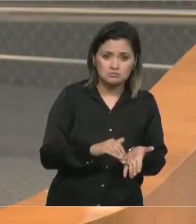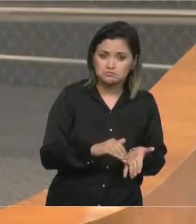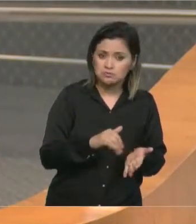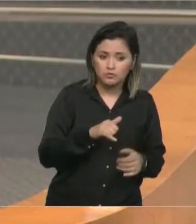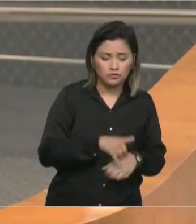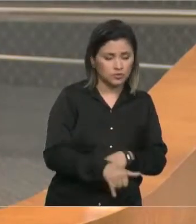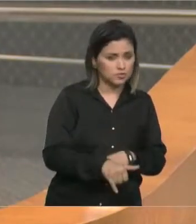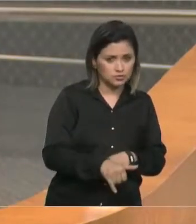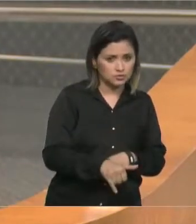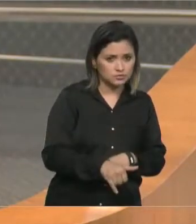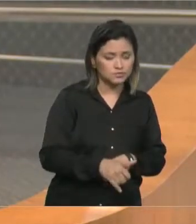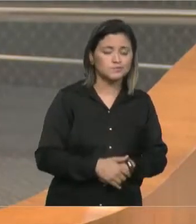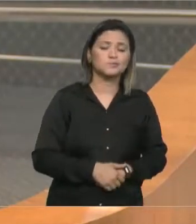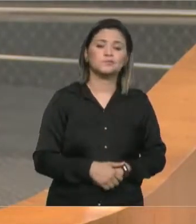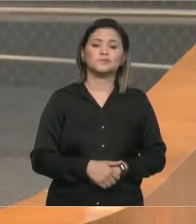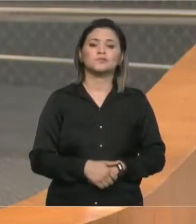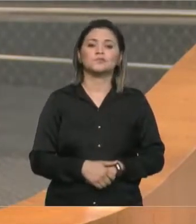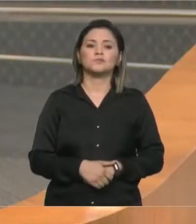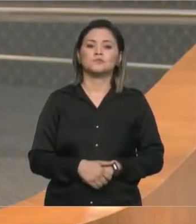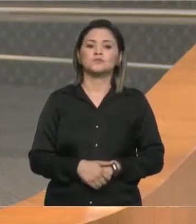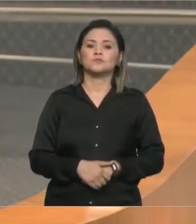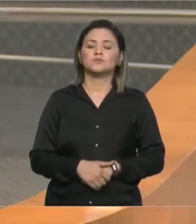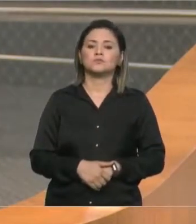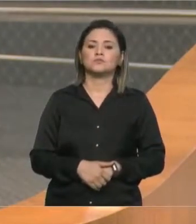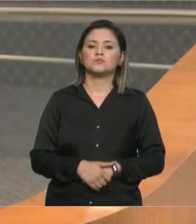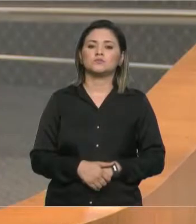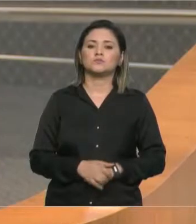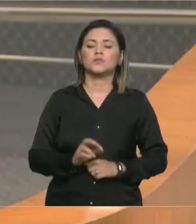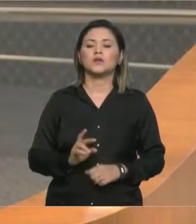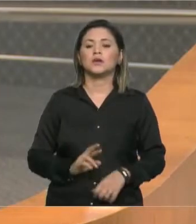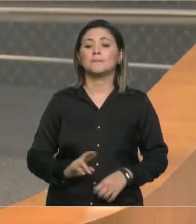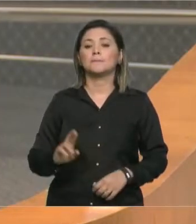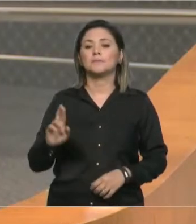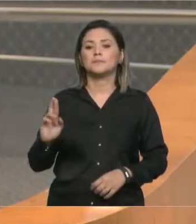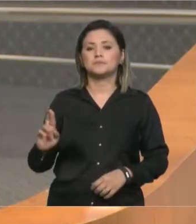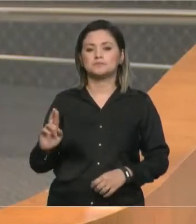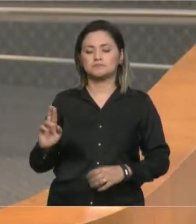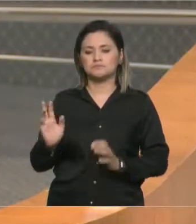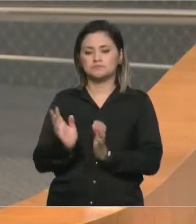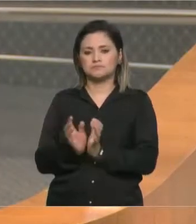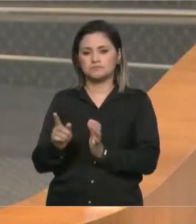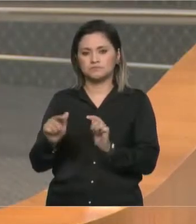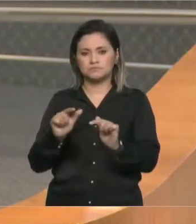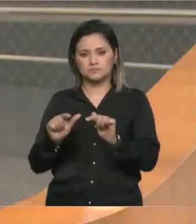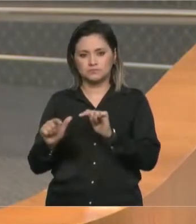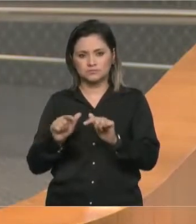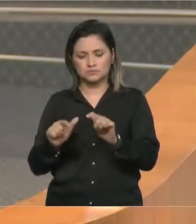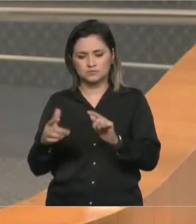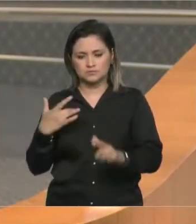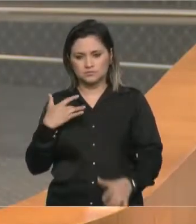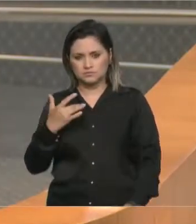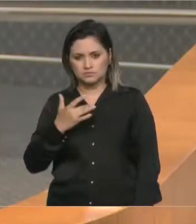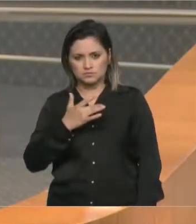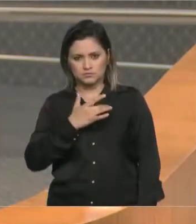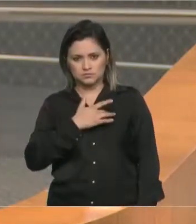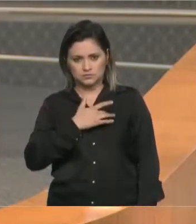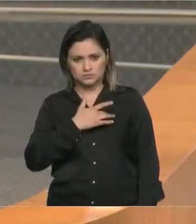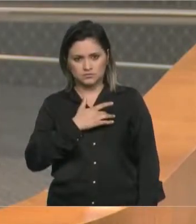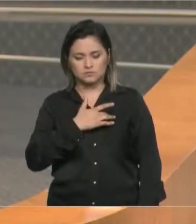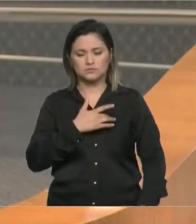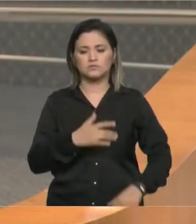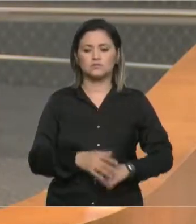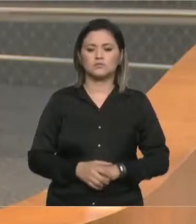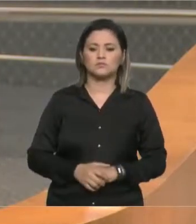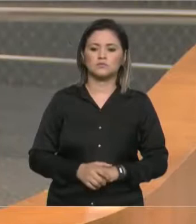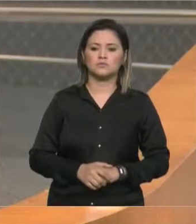adjunta, sentamos com representantes da categoria dos servidores da saúde, e lá